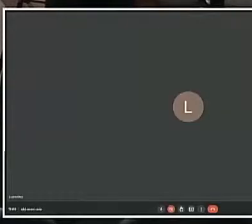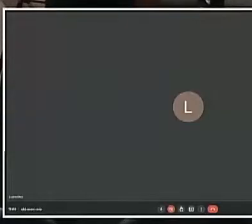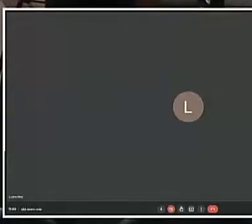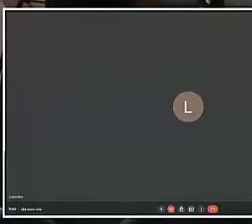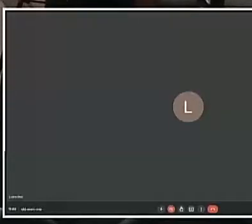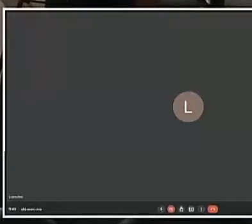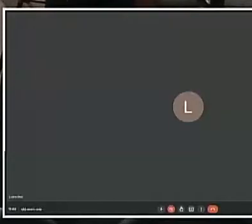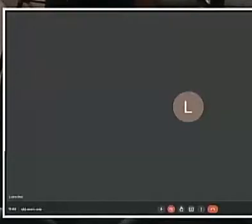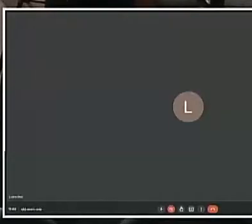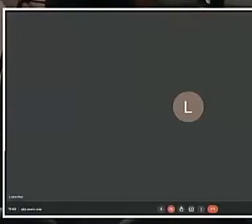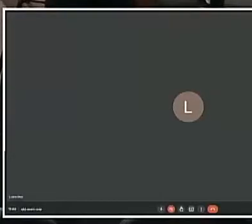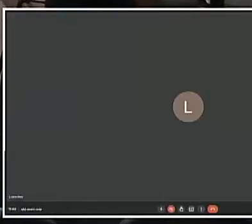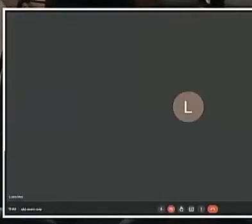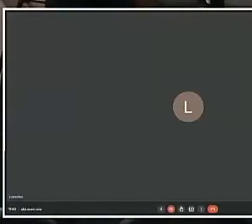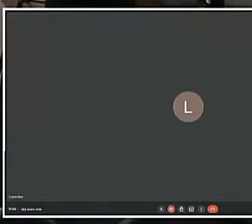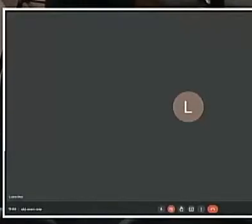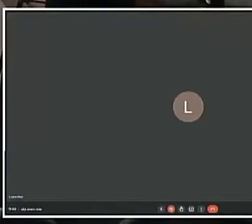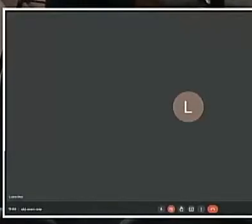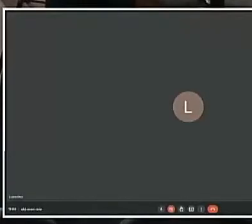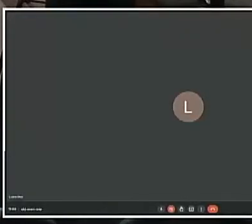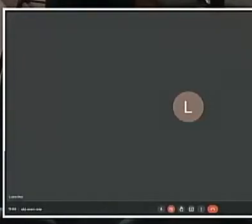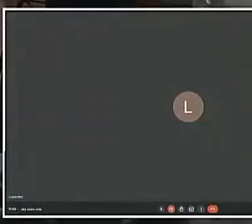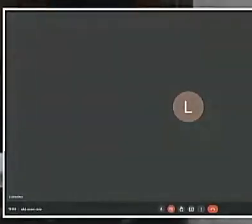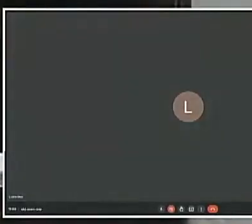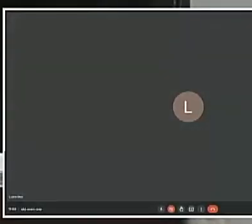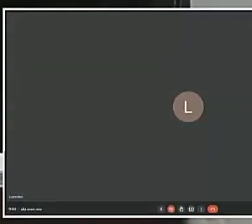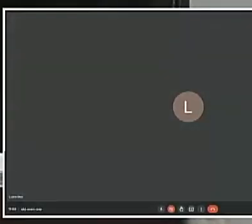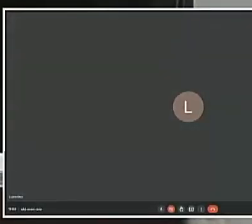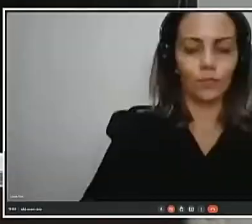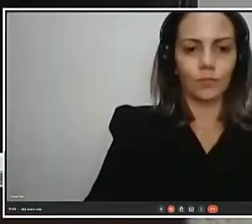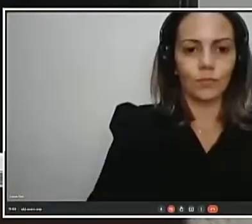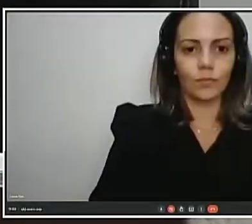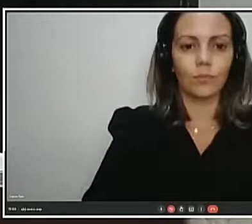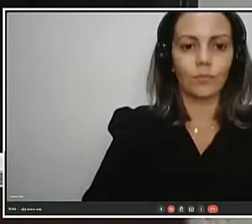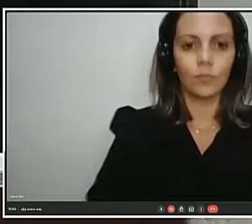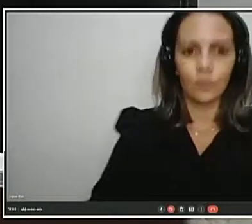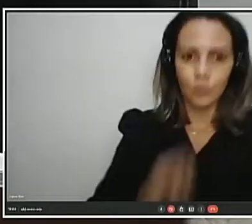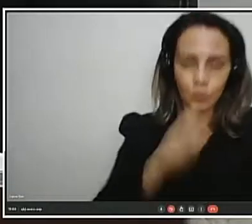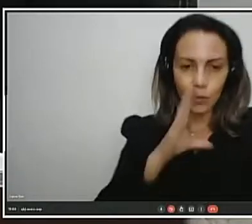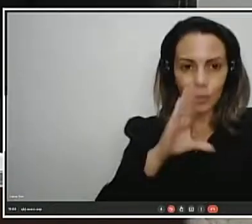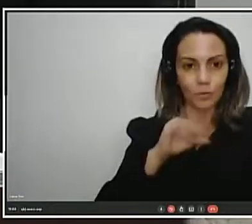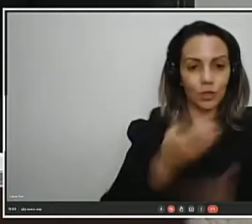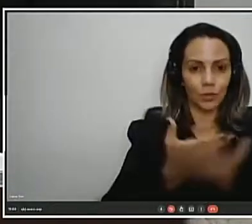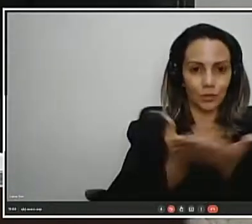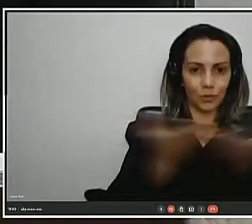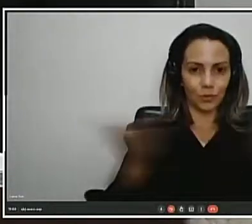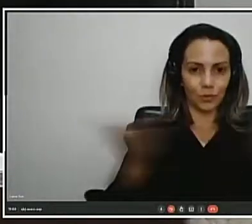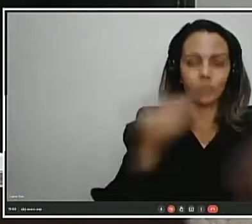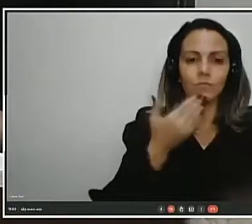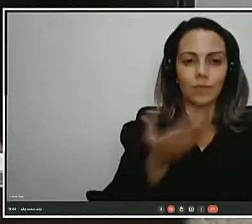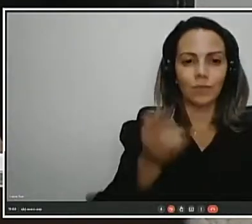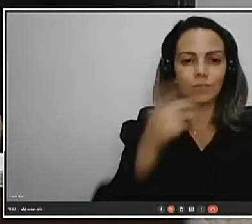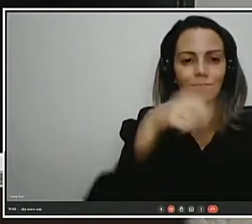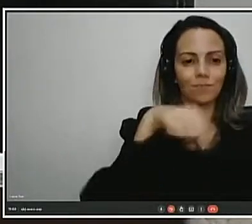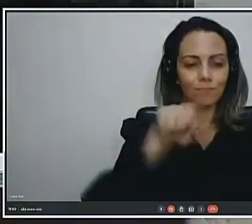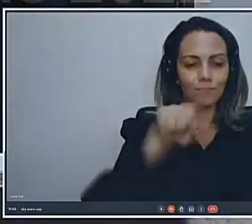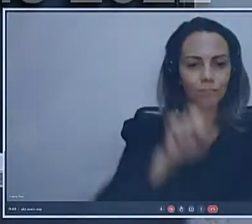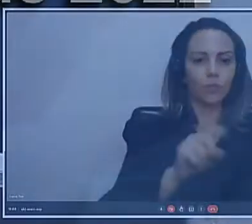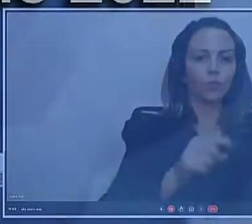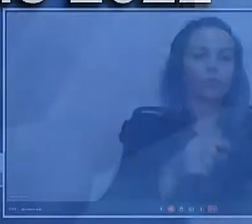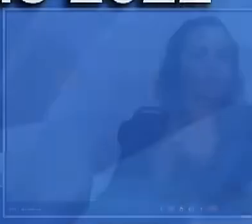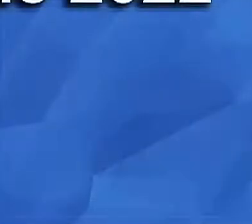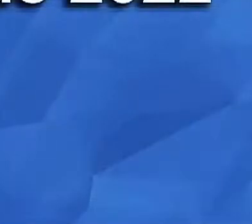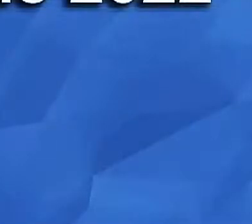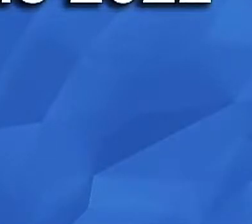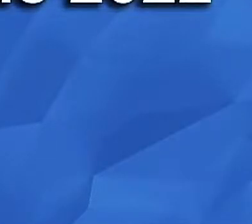Boa noite a todos. Lembro para deixarem os celulares no modo silencioso. Reunião ordinária da Câmara